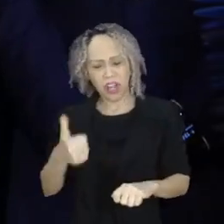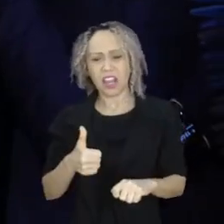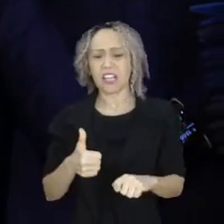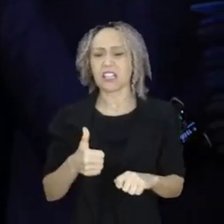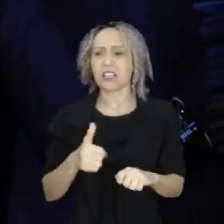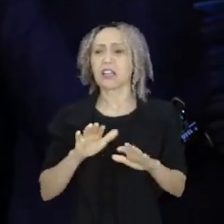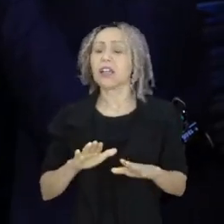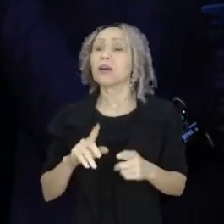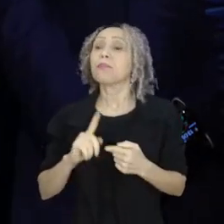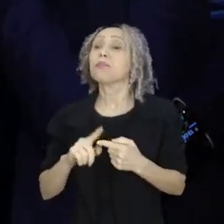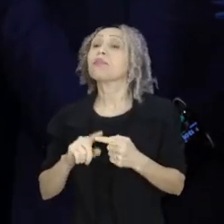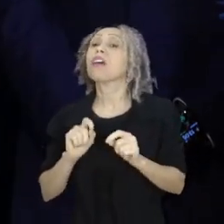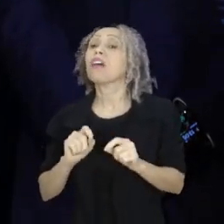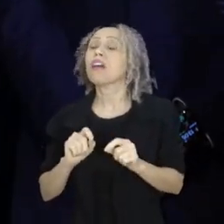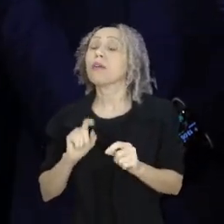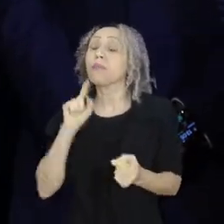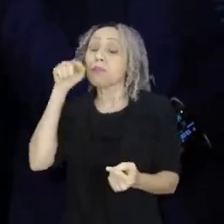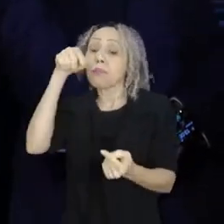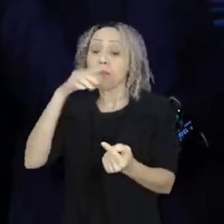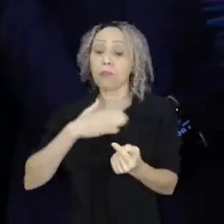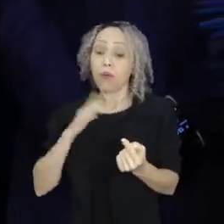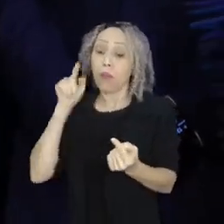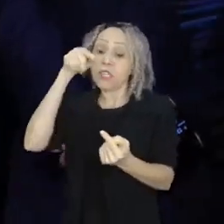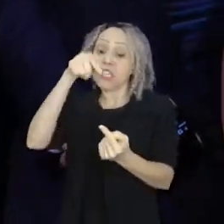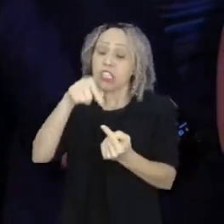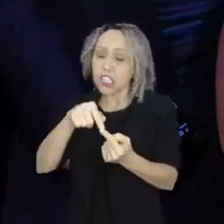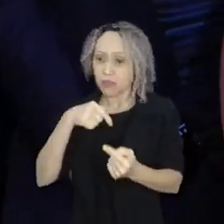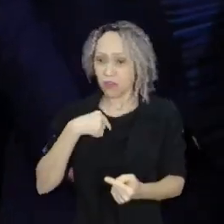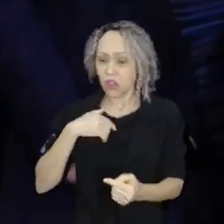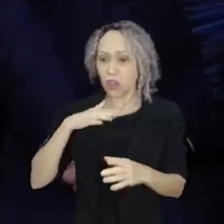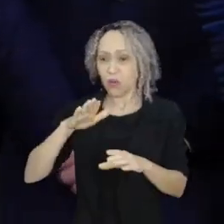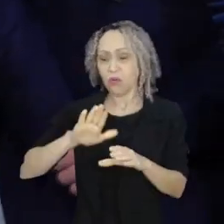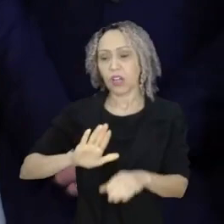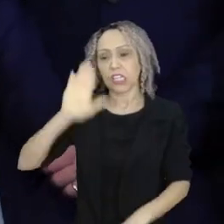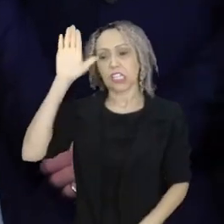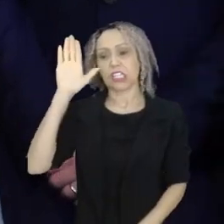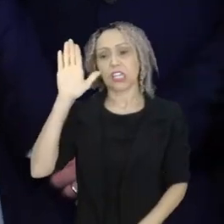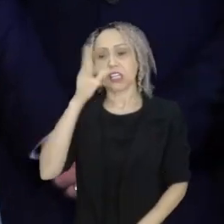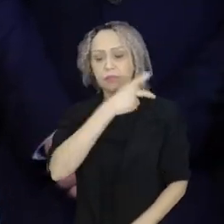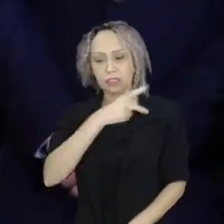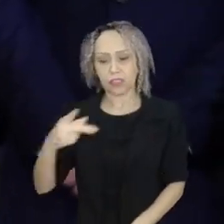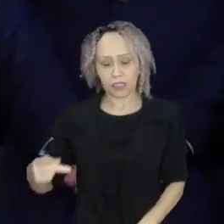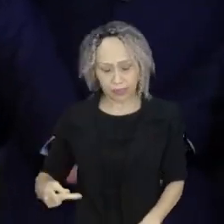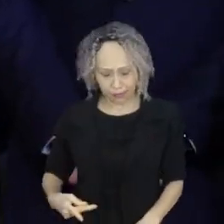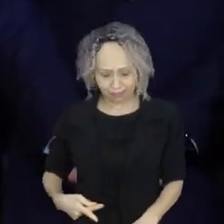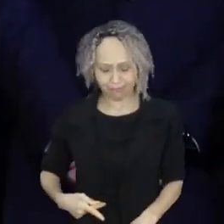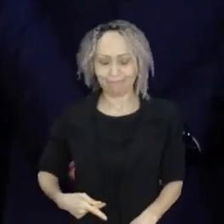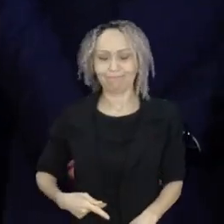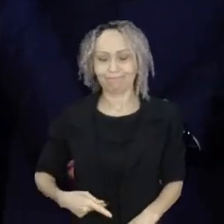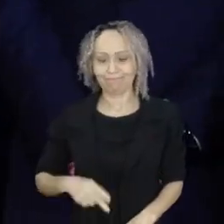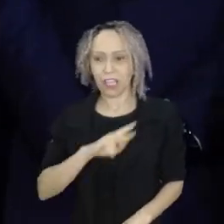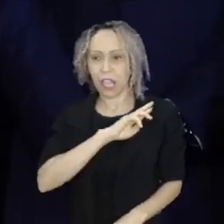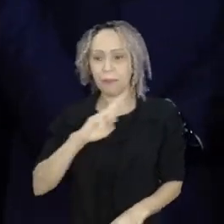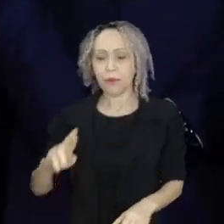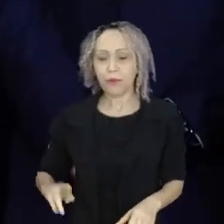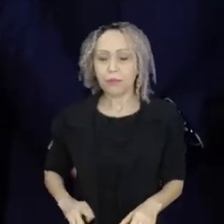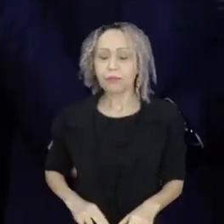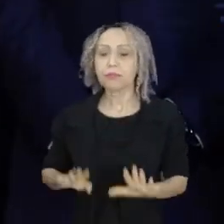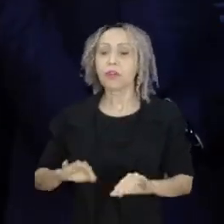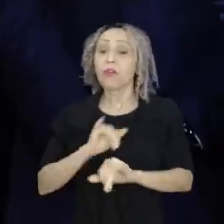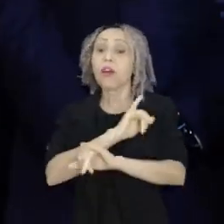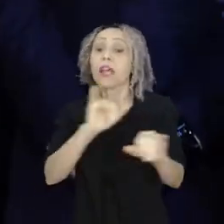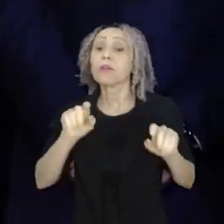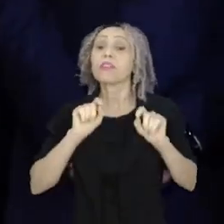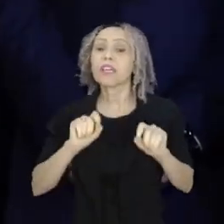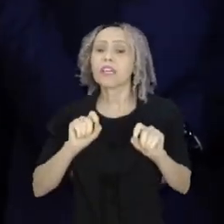da República. Então, eu quero dizer para vocês o seguinte, boa sorte, que Deus abençoe cada